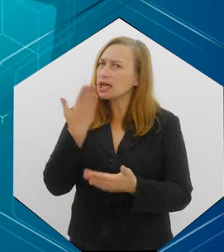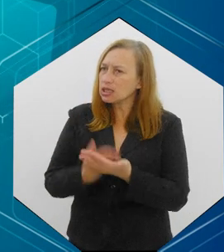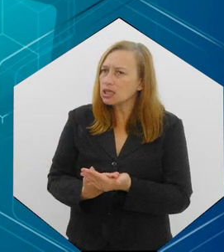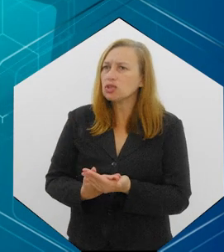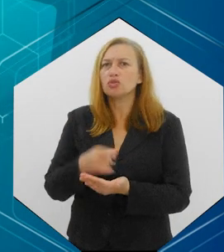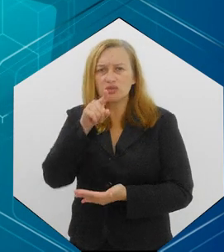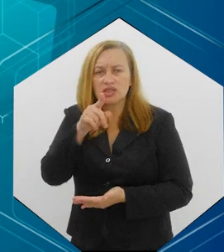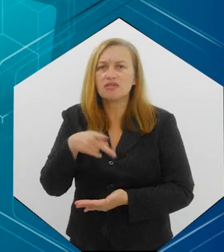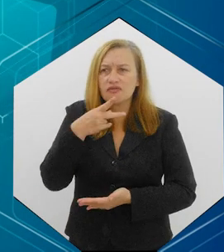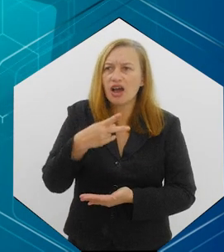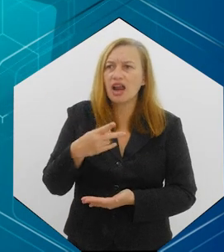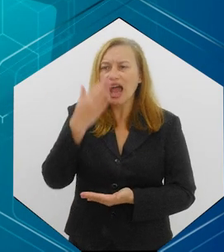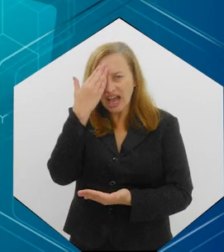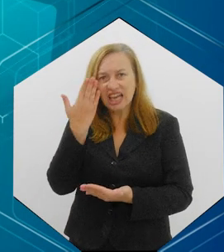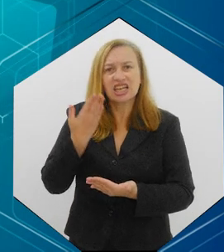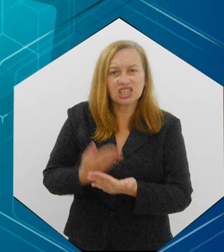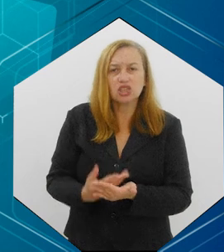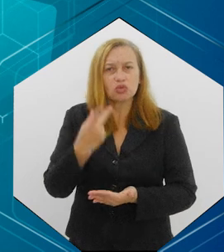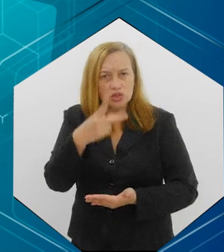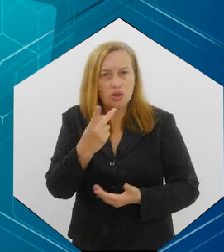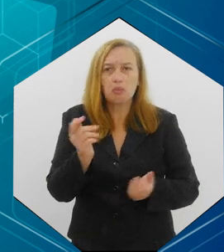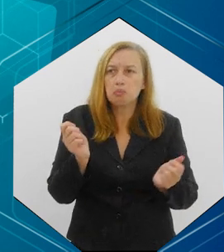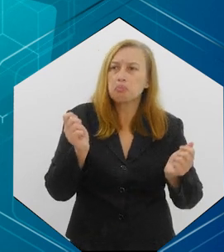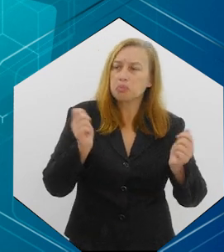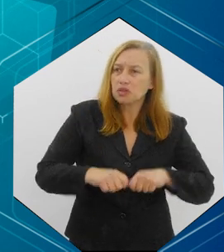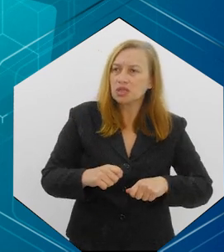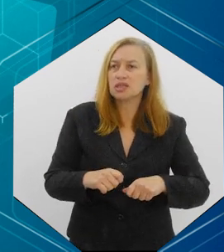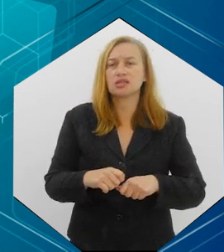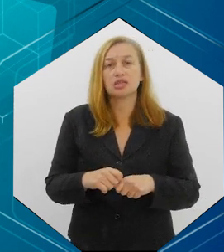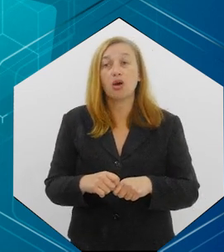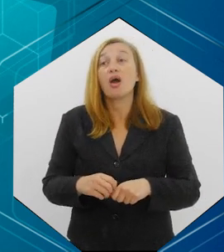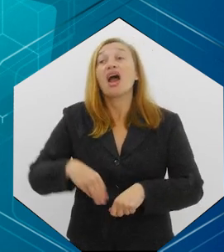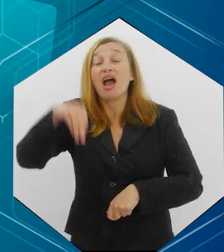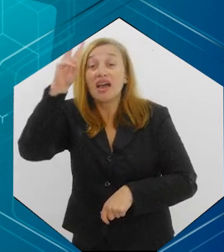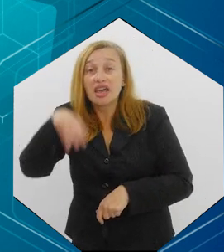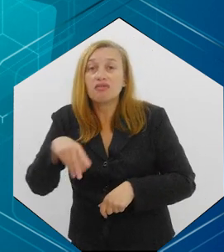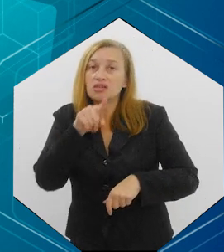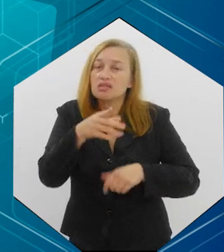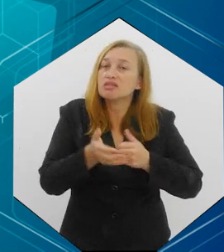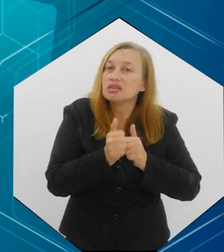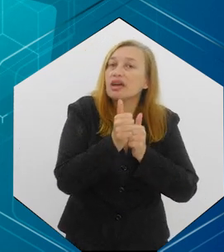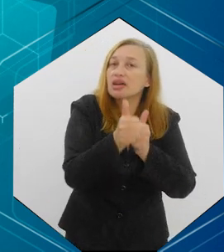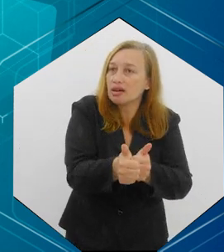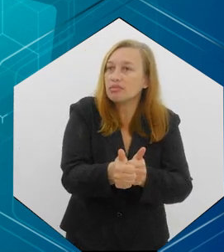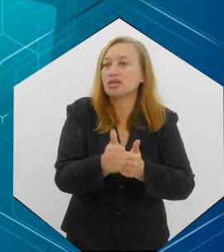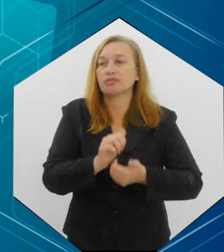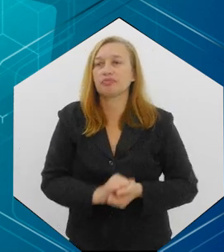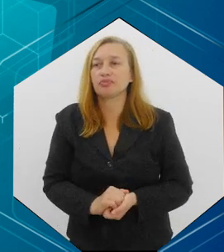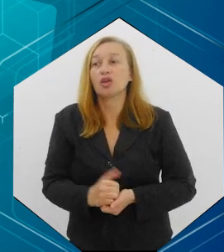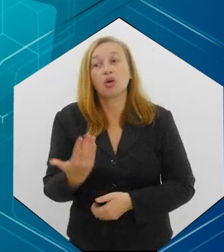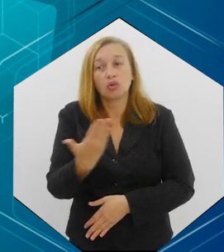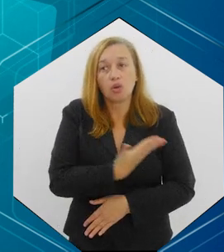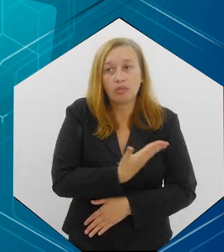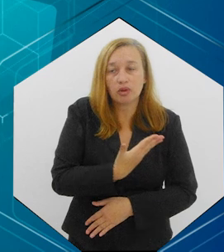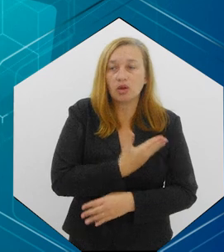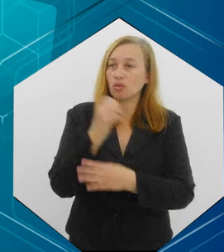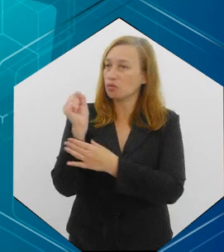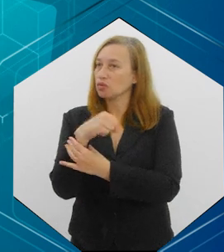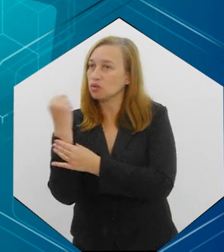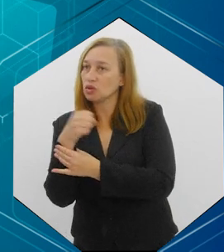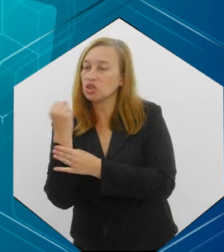você e confie em você. E confie em quem você está encaminhando ele, a quem você está encaminhando